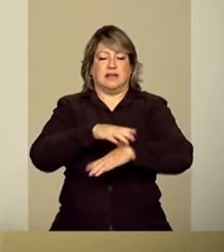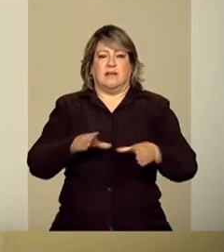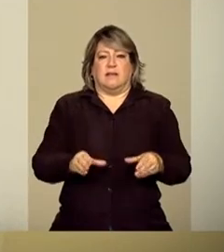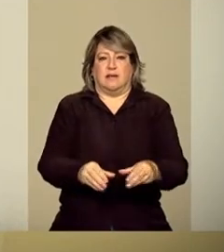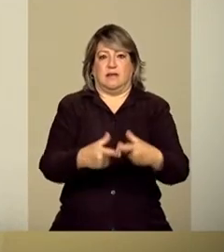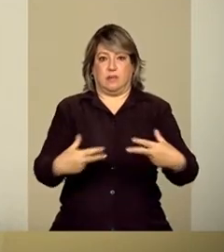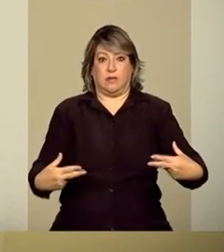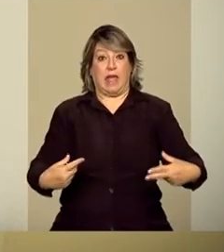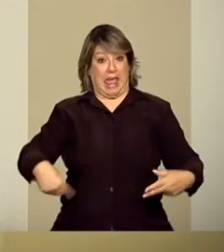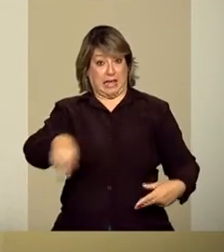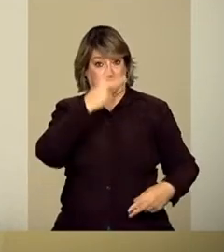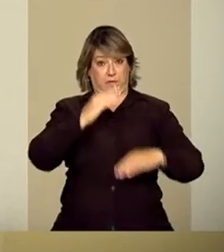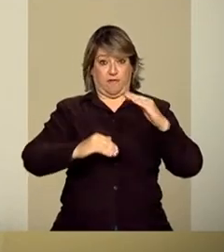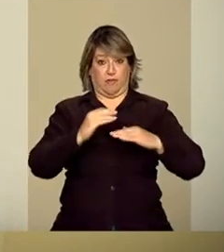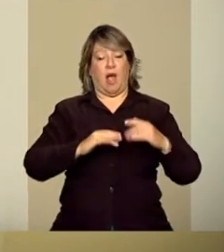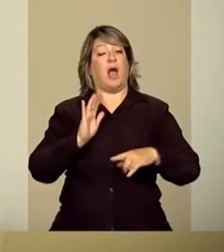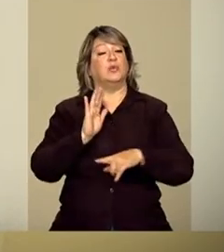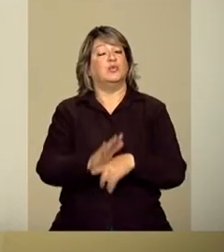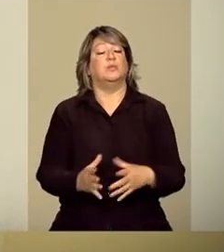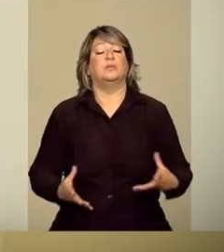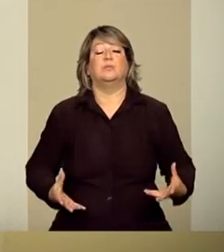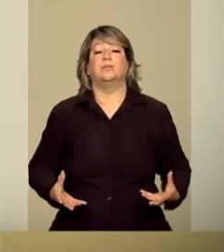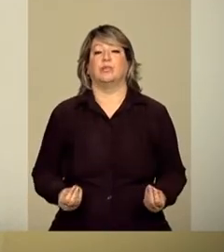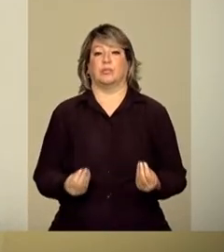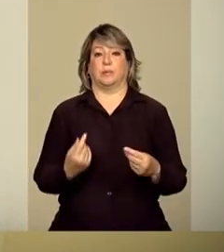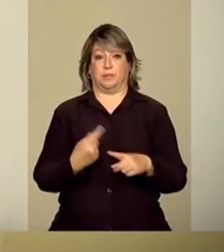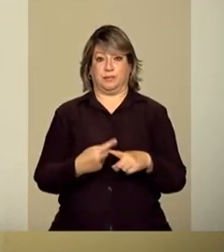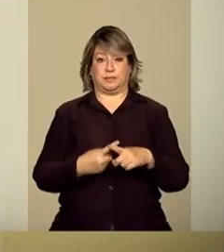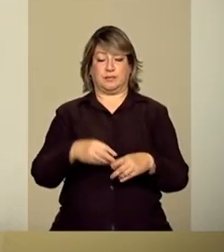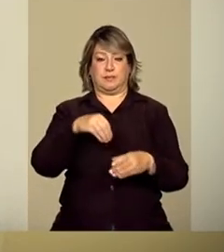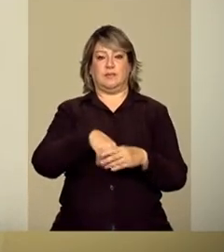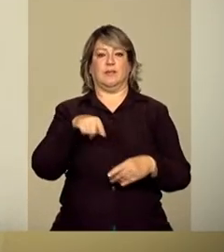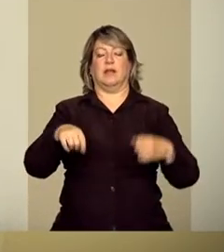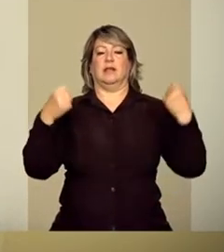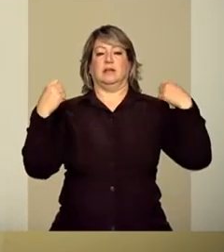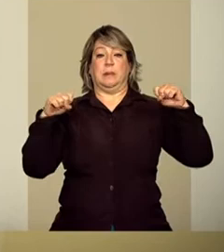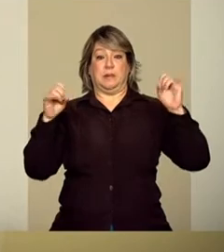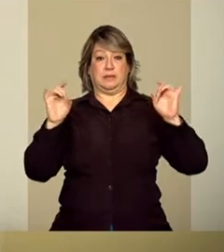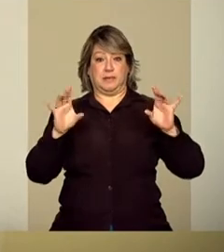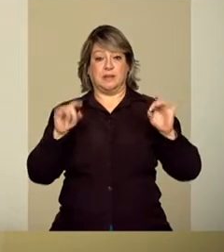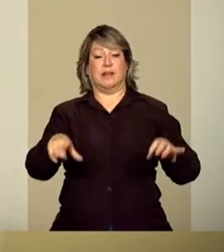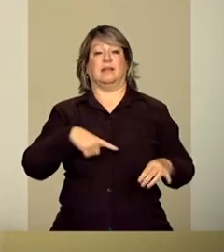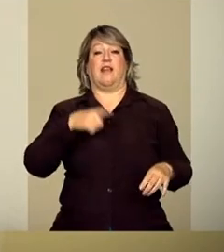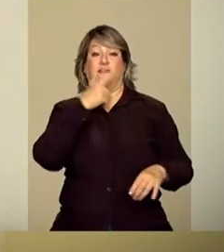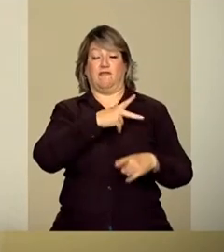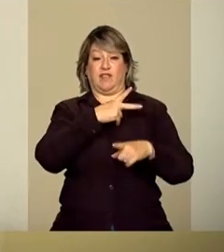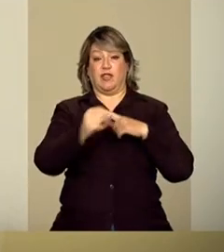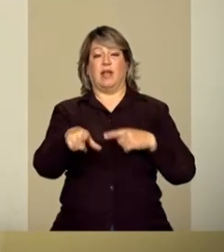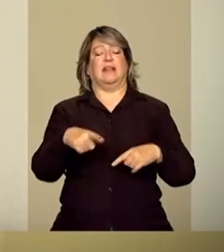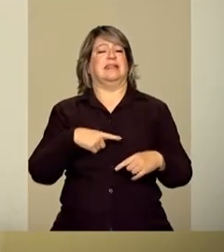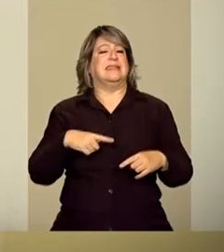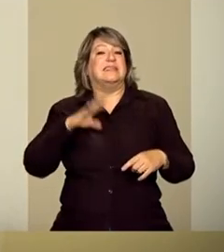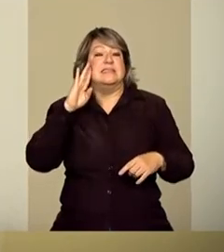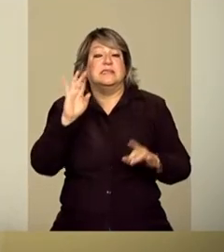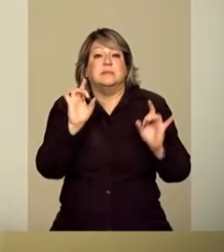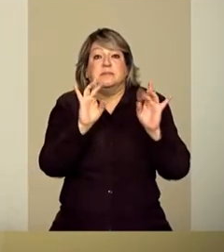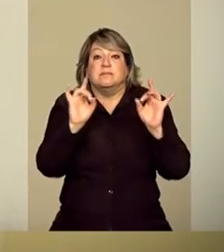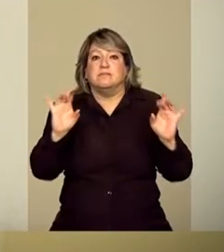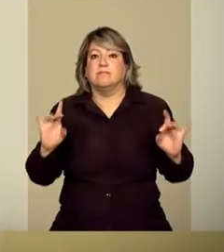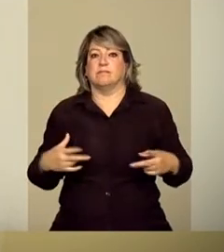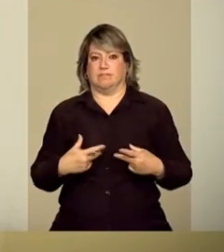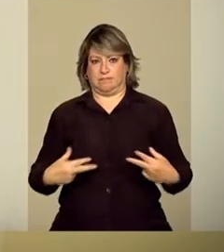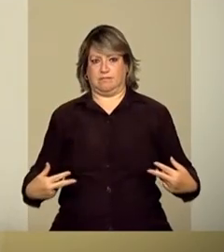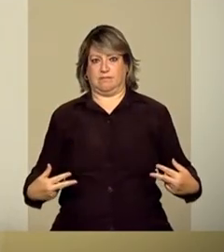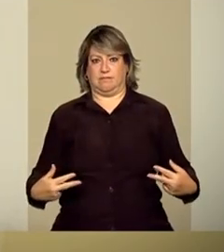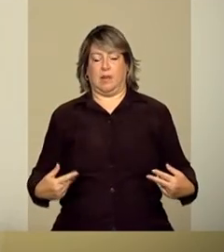profissionais faz muita diferença, Luciano, porque no esporte de alto rendimento a vitória está nos mínimos detalhes. É por isso